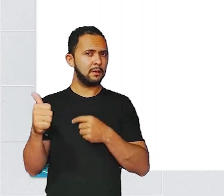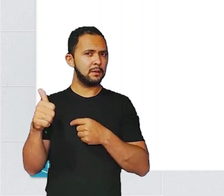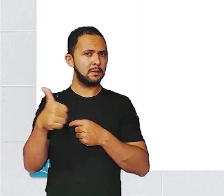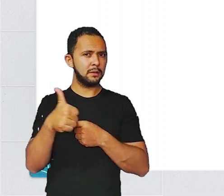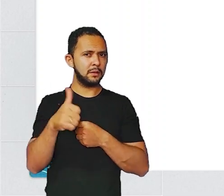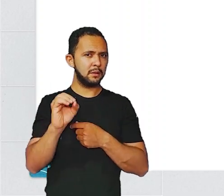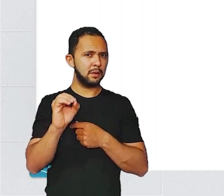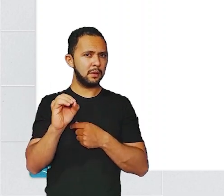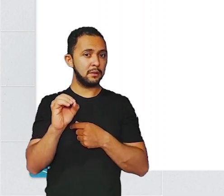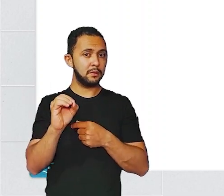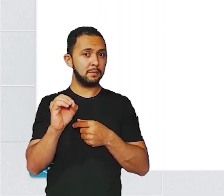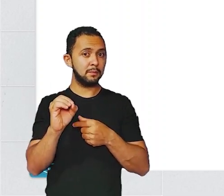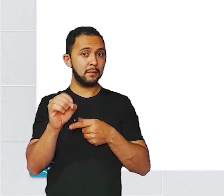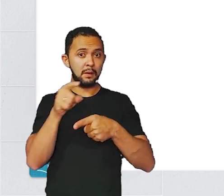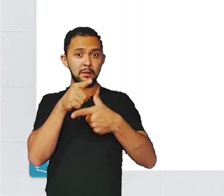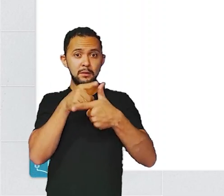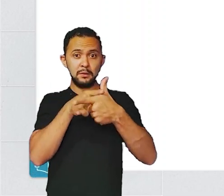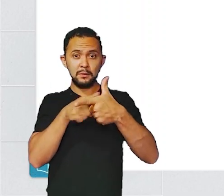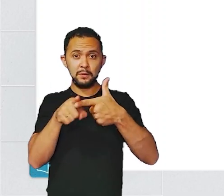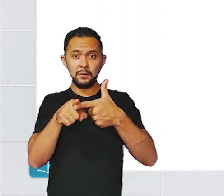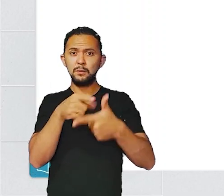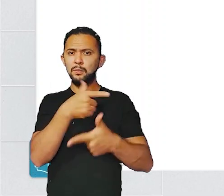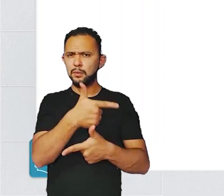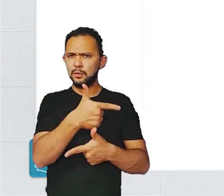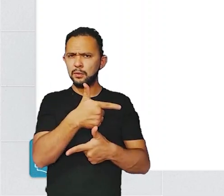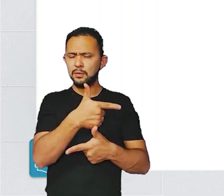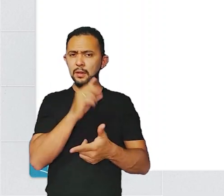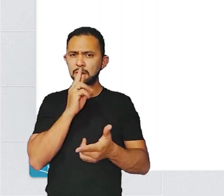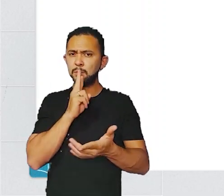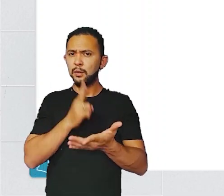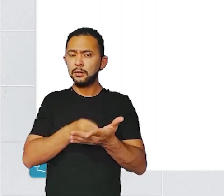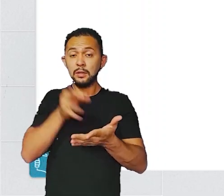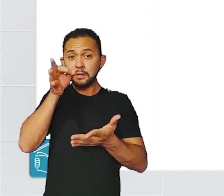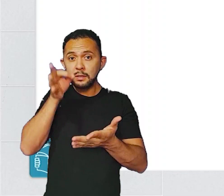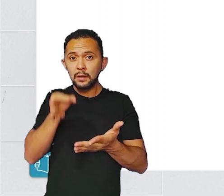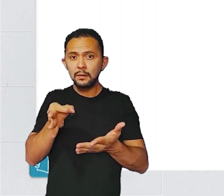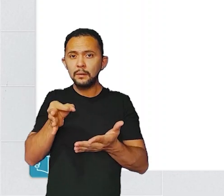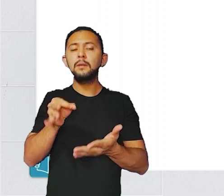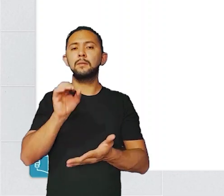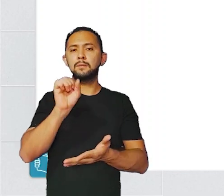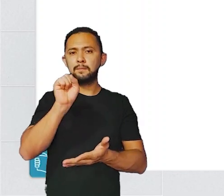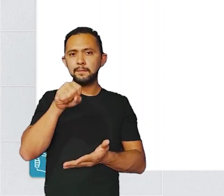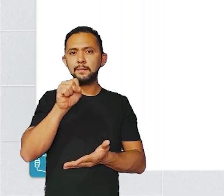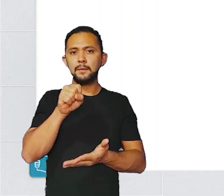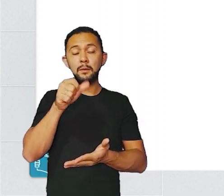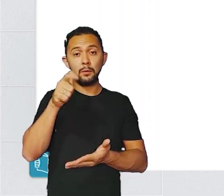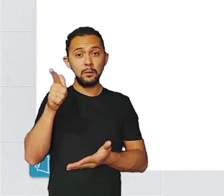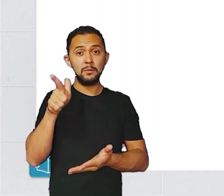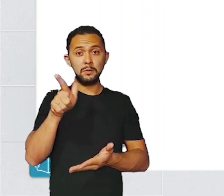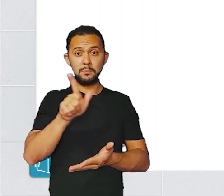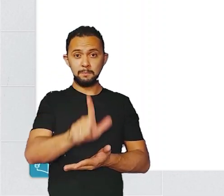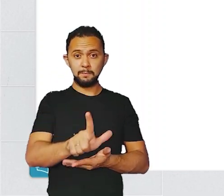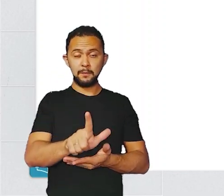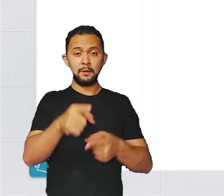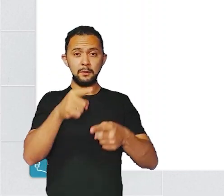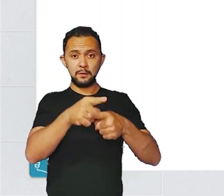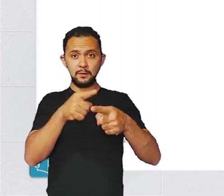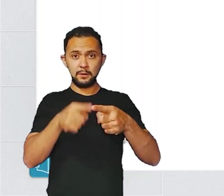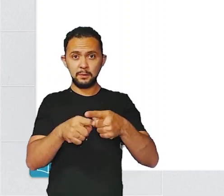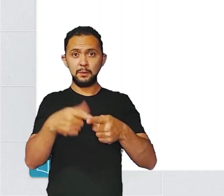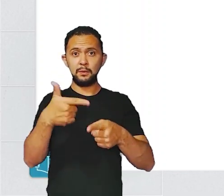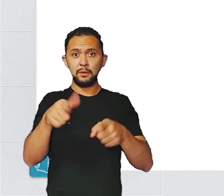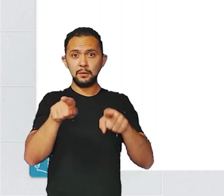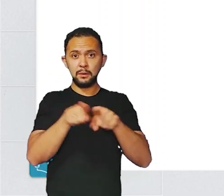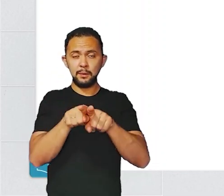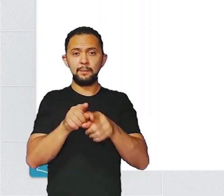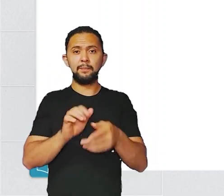110 dividido para 2, dá exato? Se sim, a gente vai dizer que 210 é divisível por 2 e a gente vai